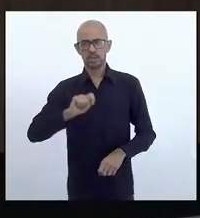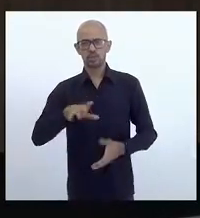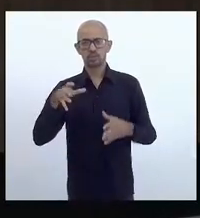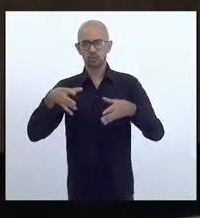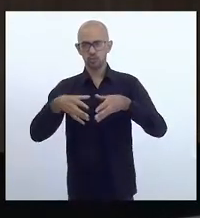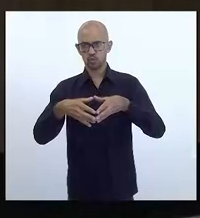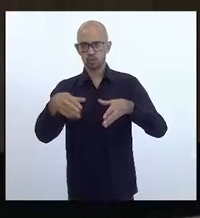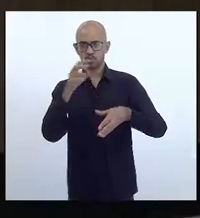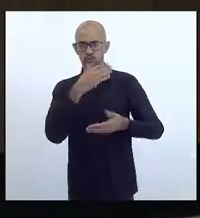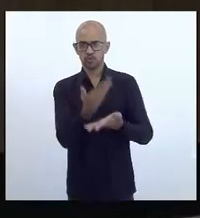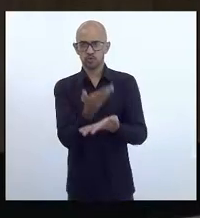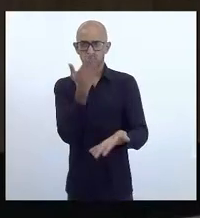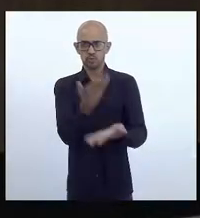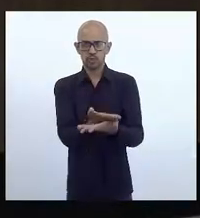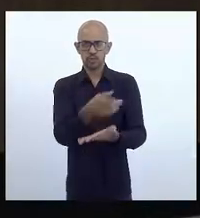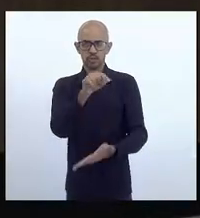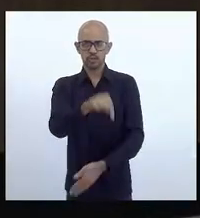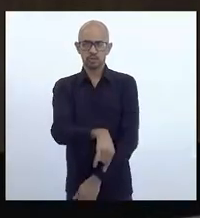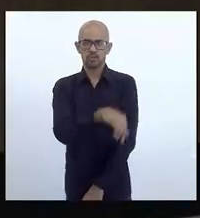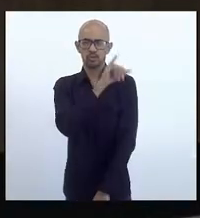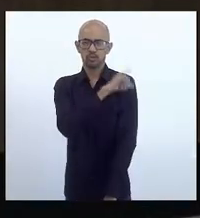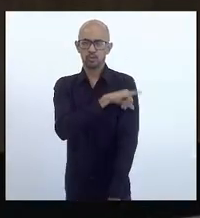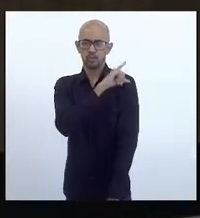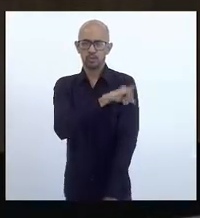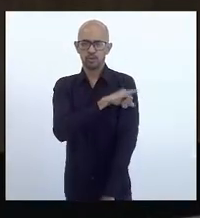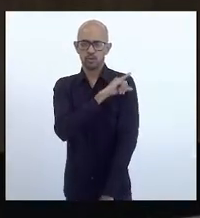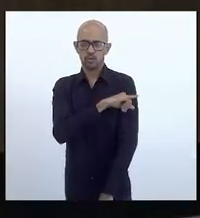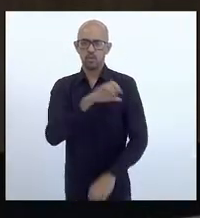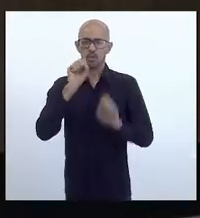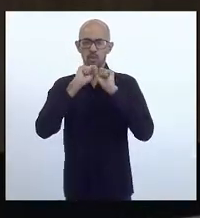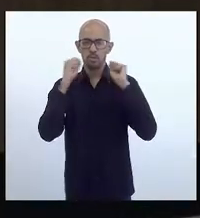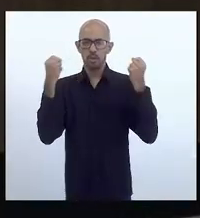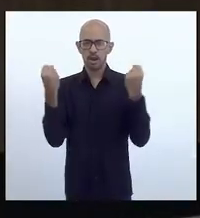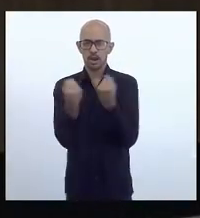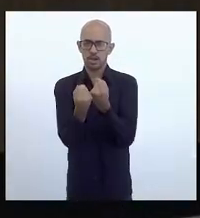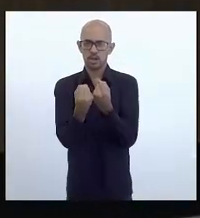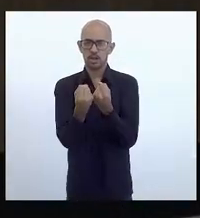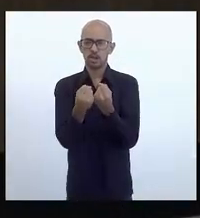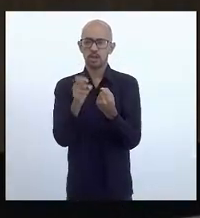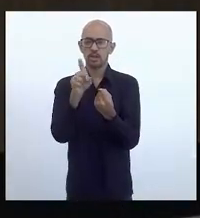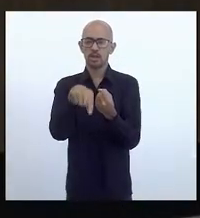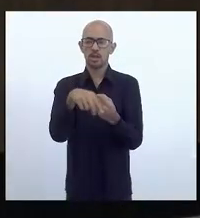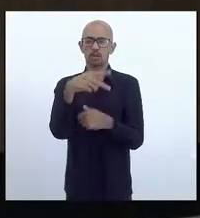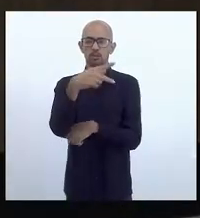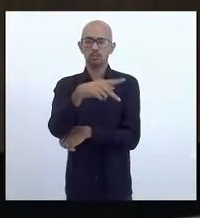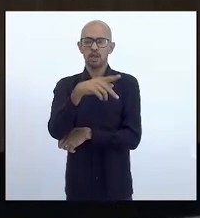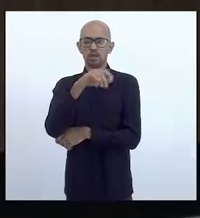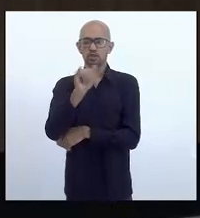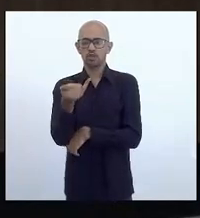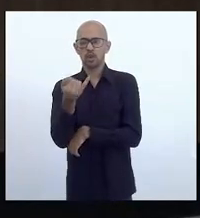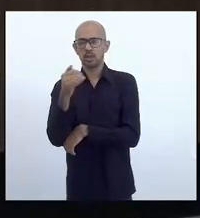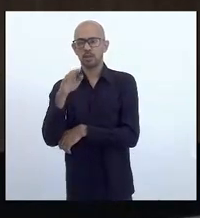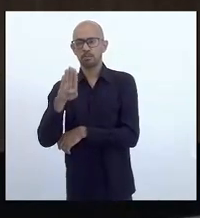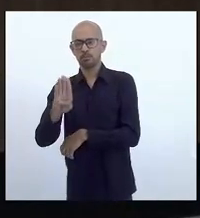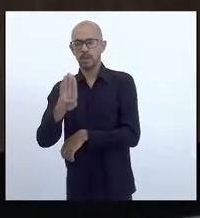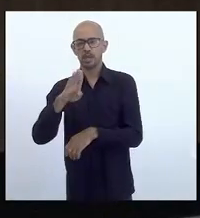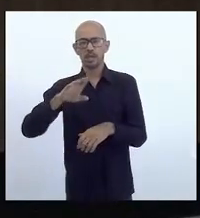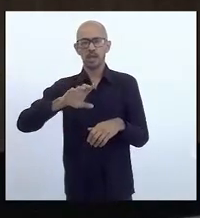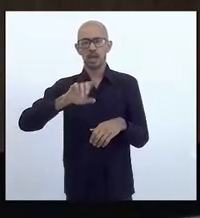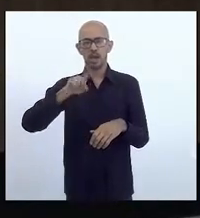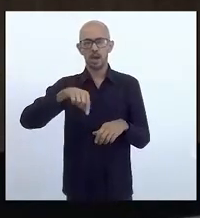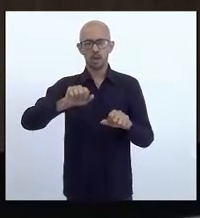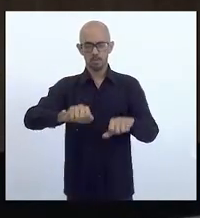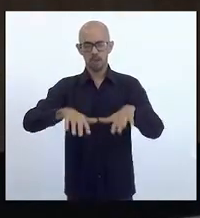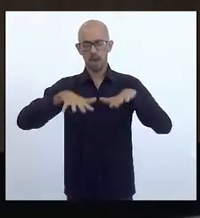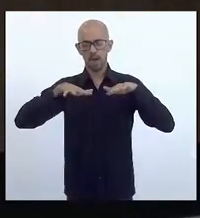Janeiro, da sua unidade Maracanã, e que também é do PJB, o Parlamento Juvenil Brasileiro. Então,